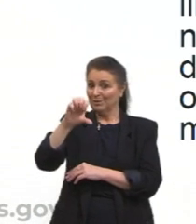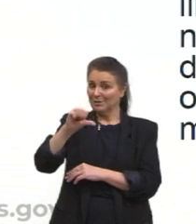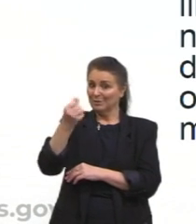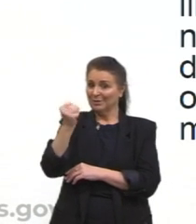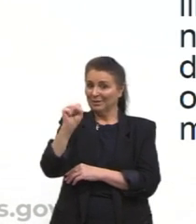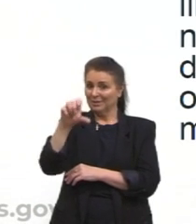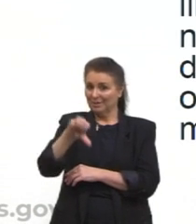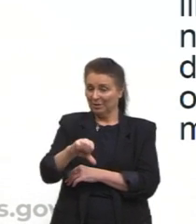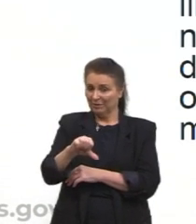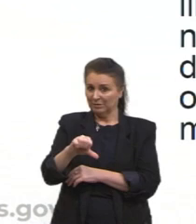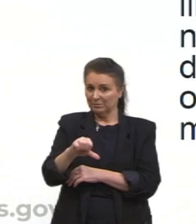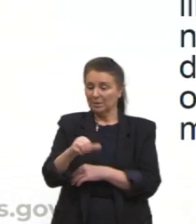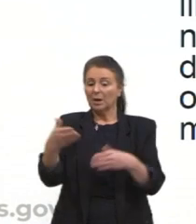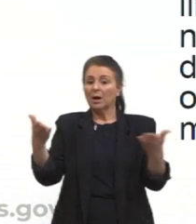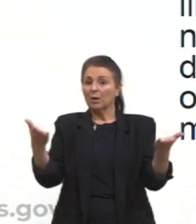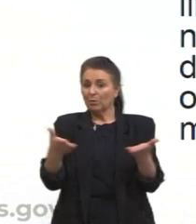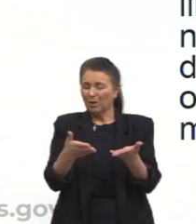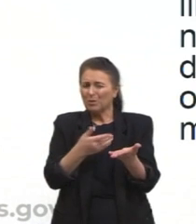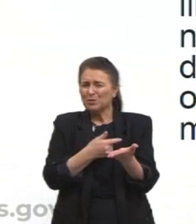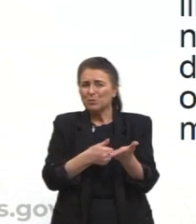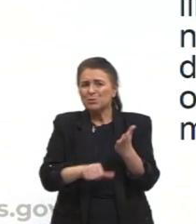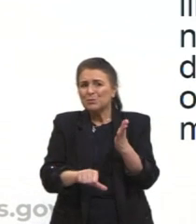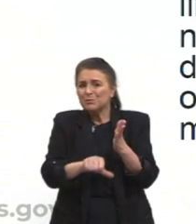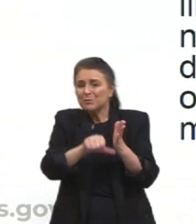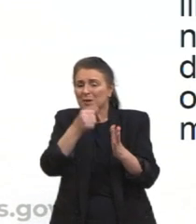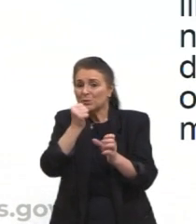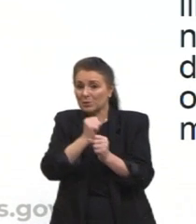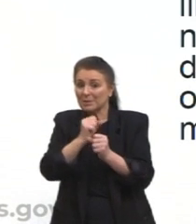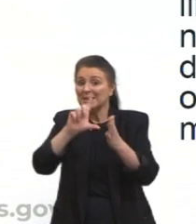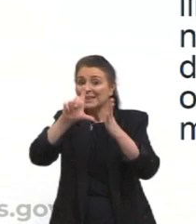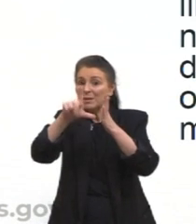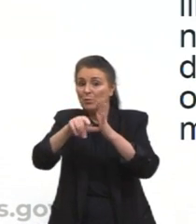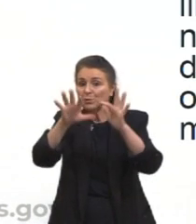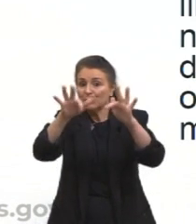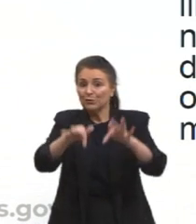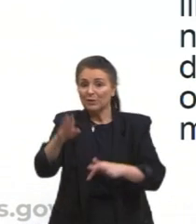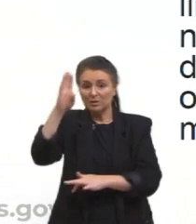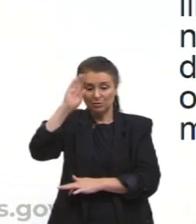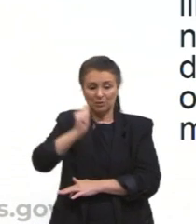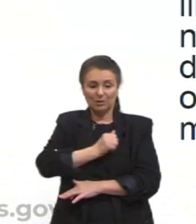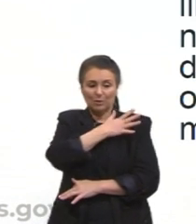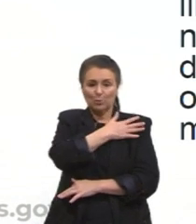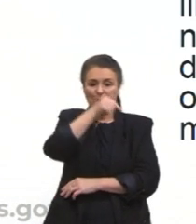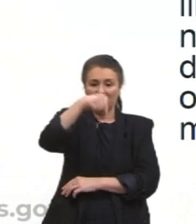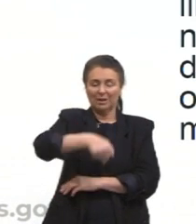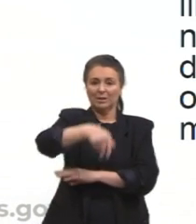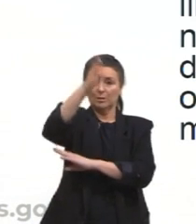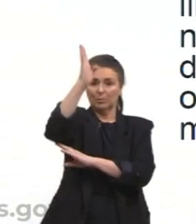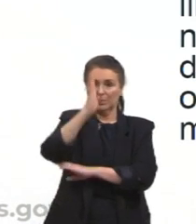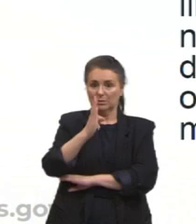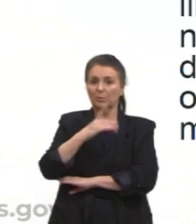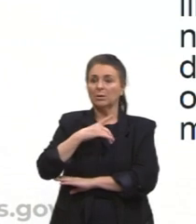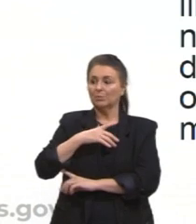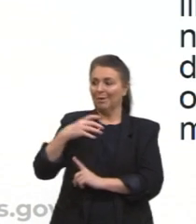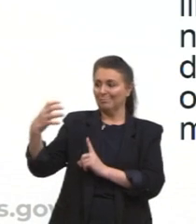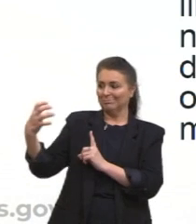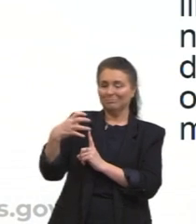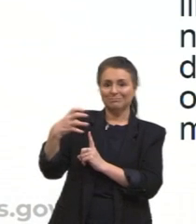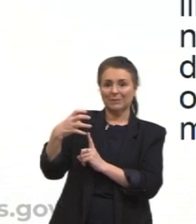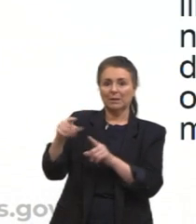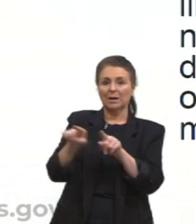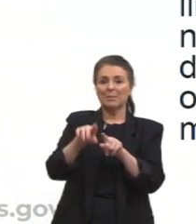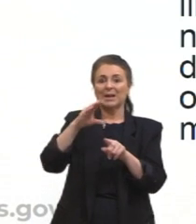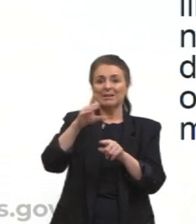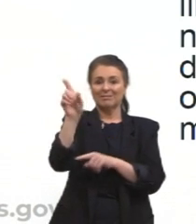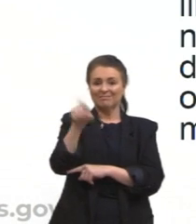no ano né nos primeiros anos aí nesse período pós ditadura E isso também impacta nessa questão da censura que